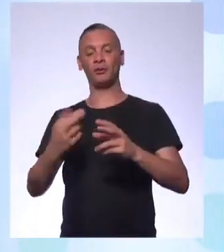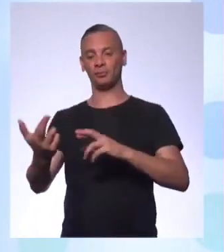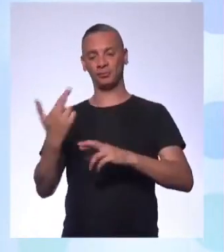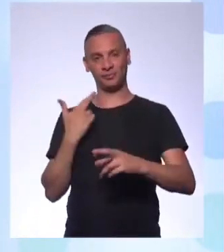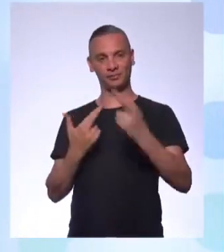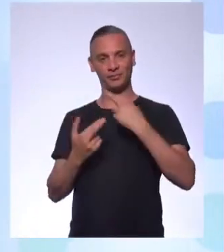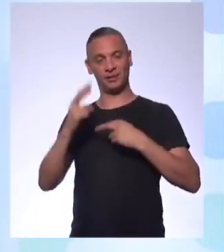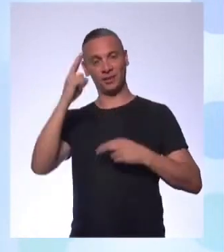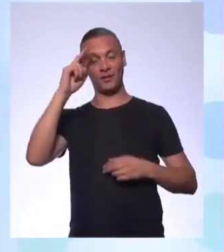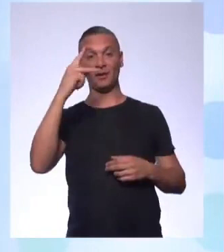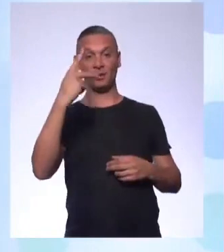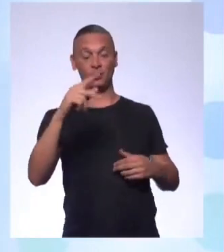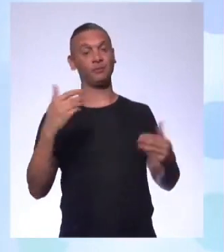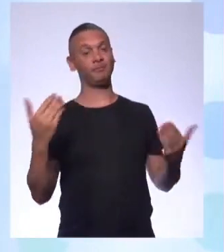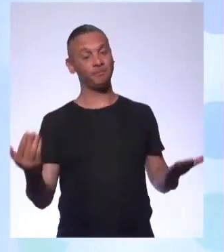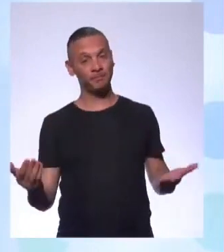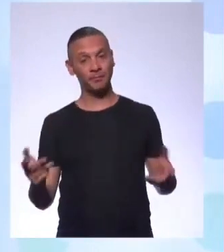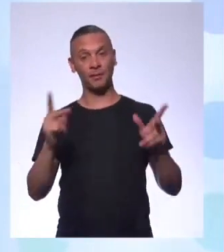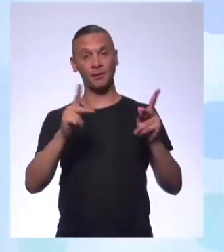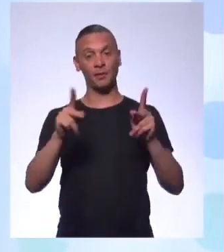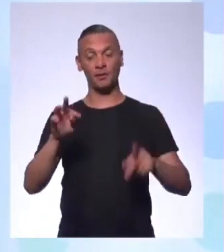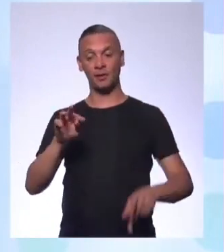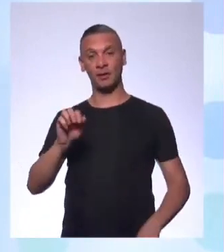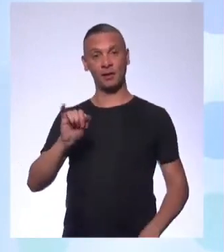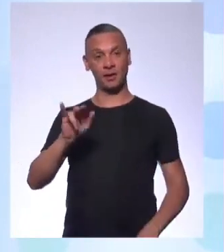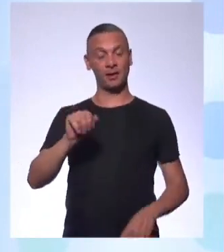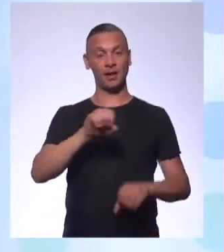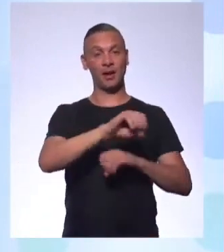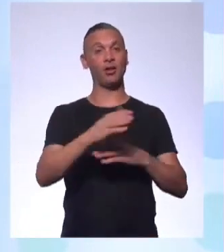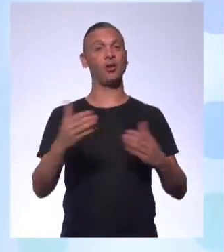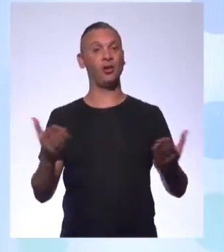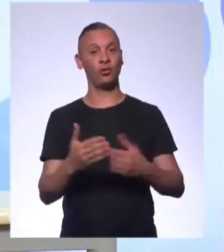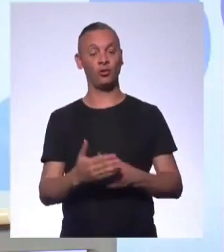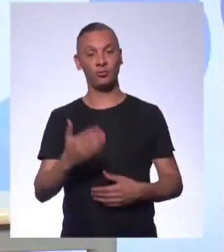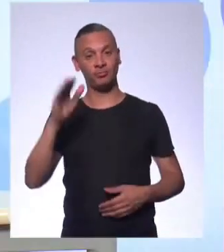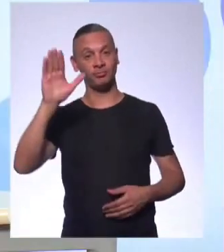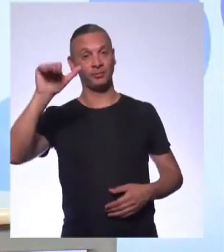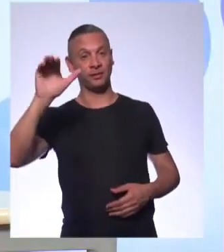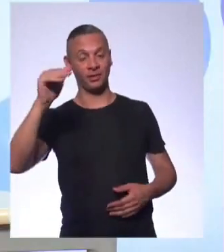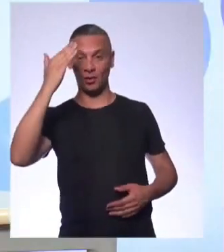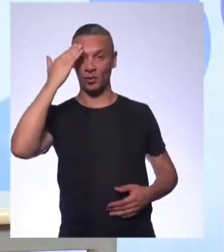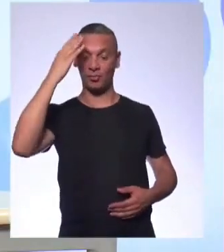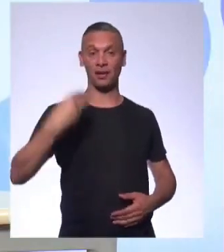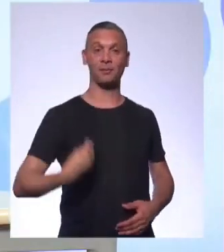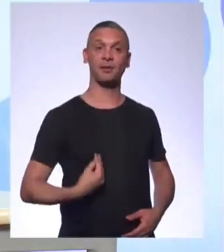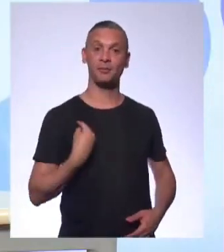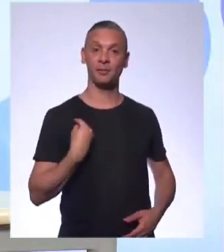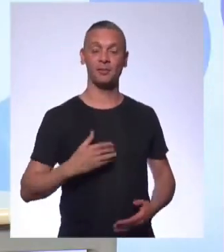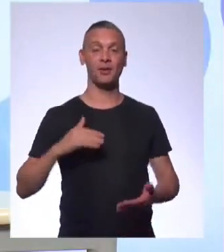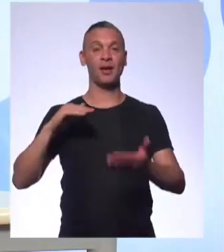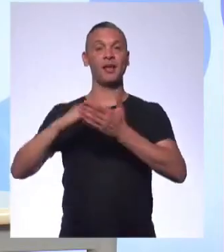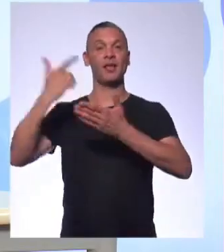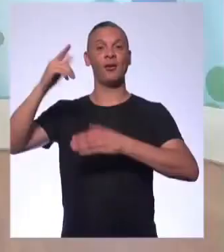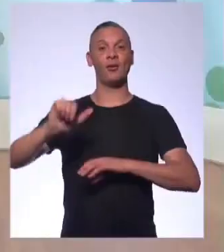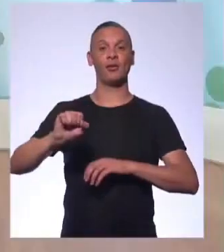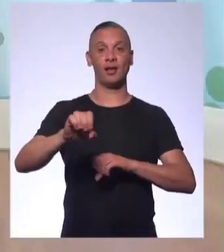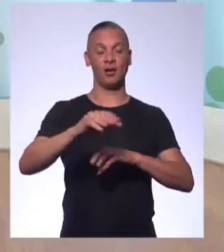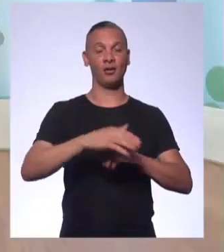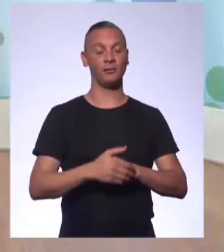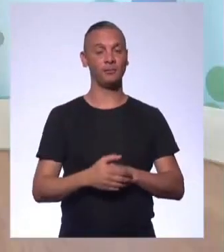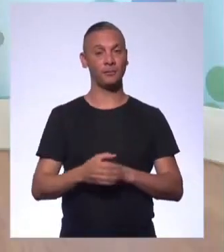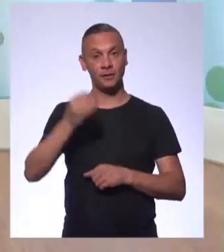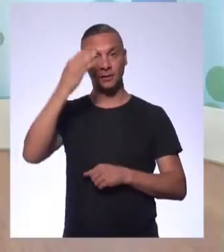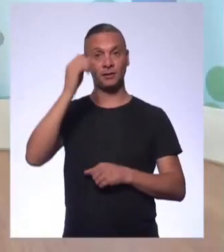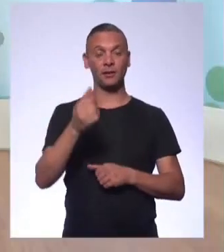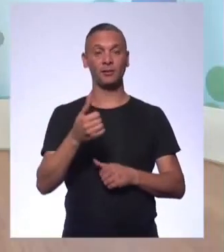receber a sua história. Então é isso, professora Tayana. Essa foi a aula de hoje. Tchau, tchau, gente. Obrigado pela participação e até a próxima. Não se esqueça